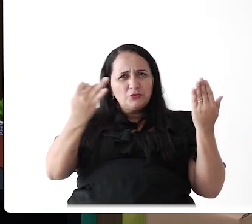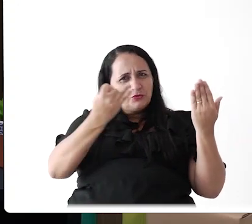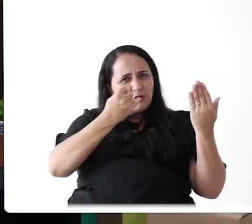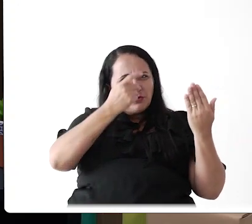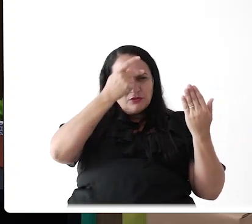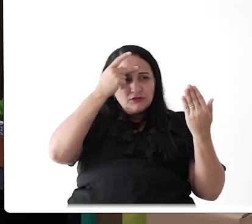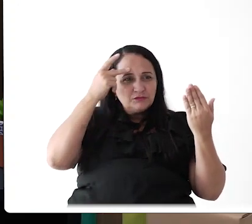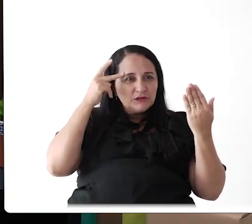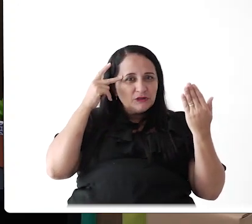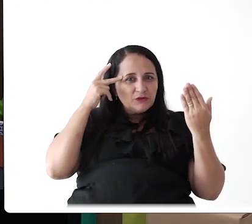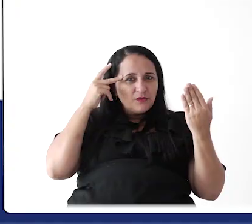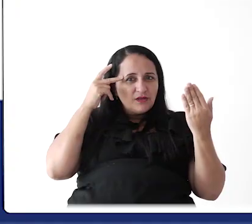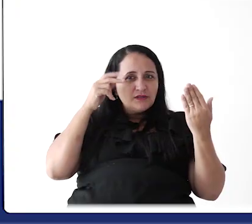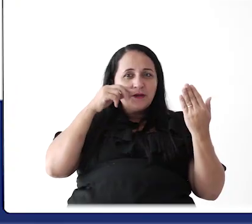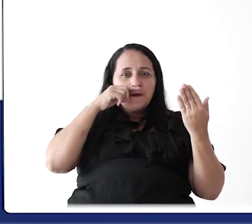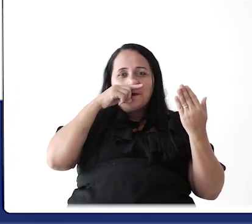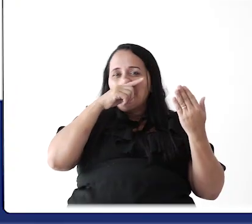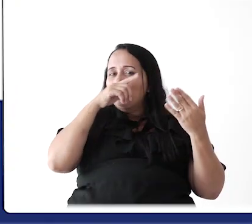Nos dá uma ideia de